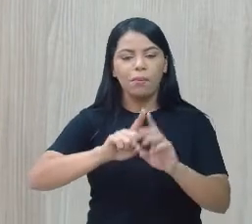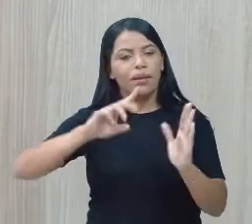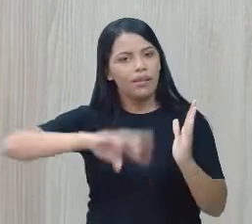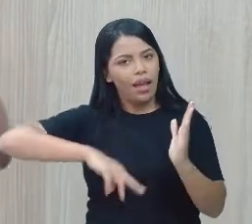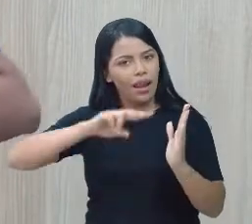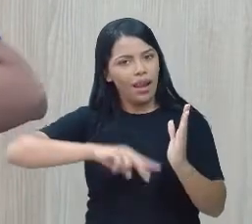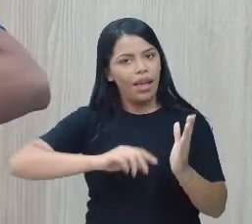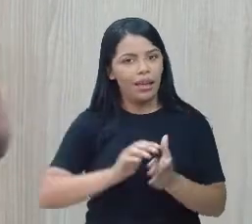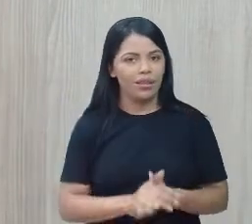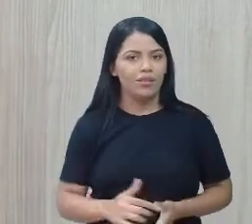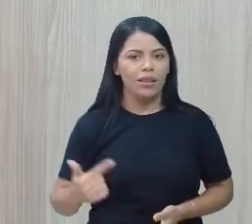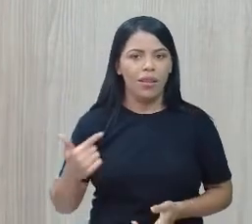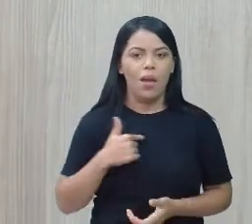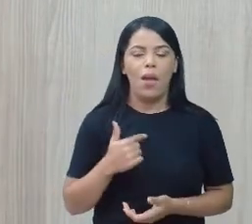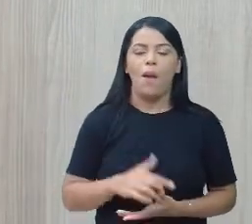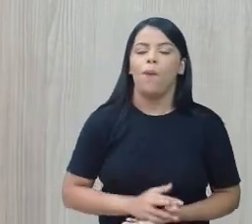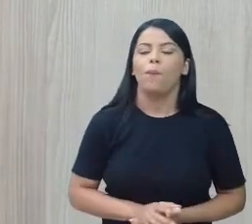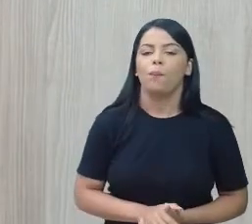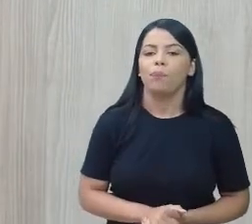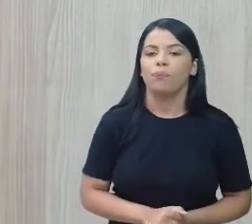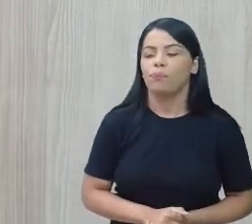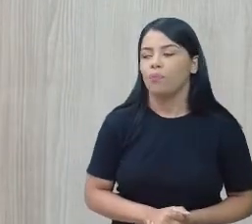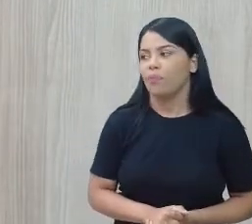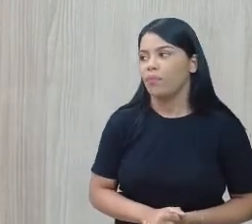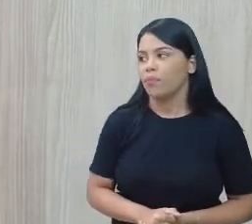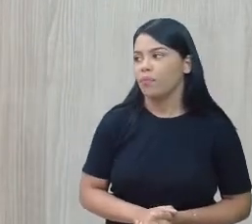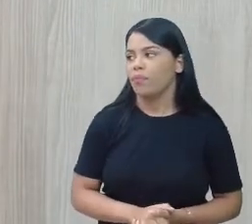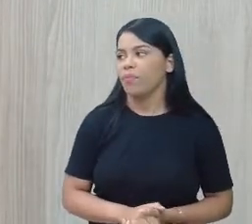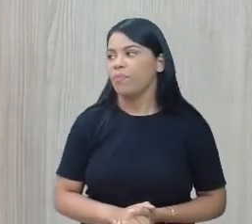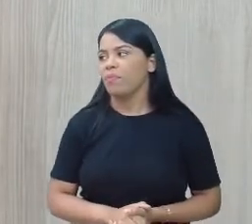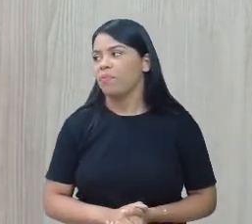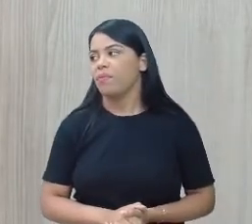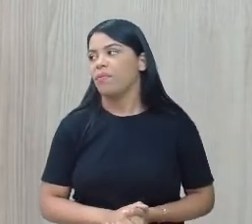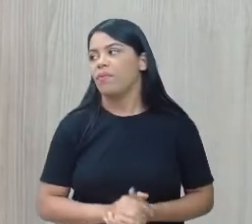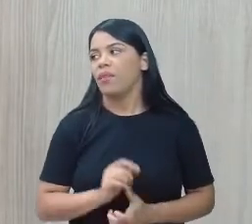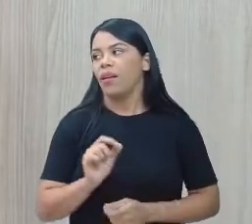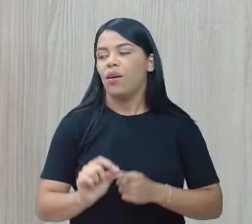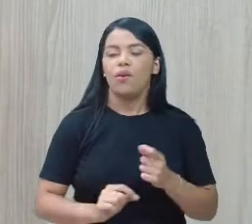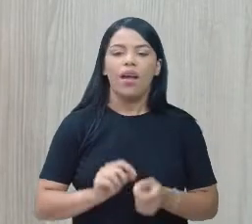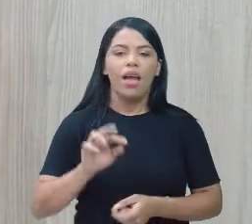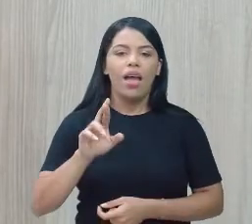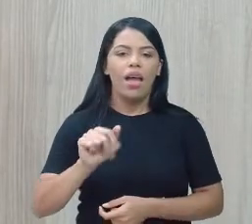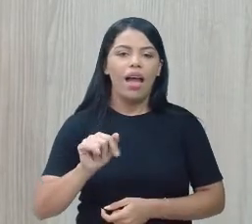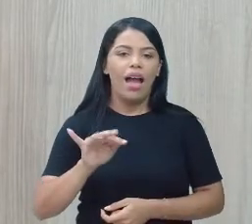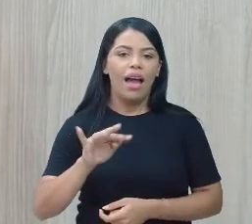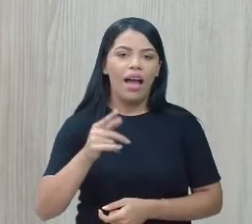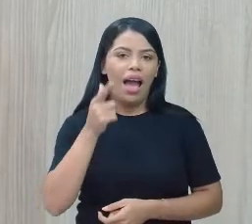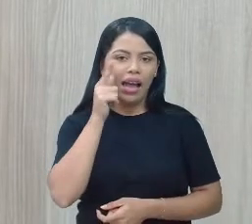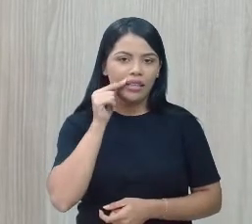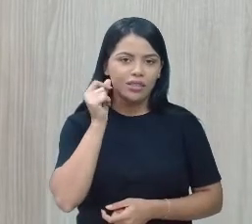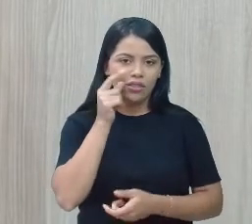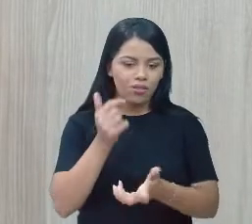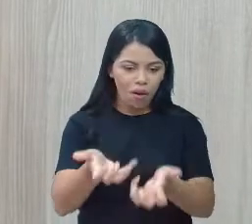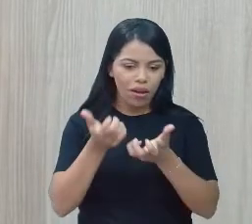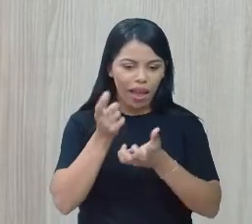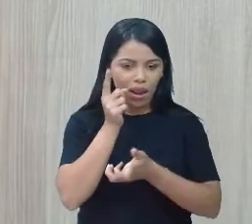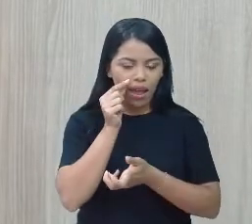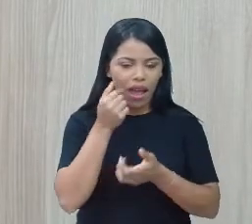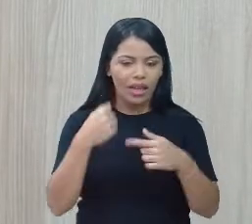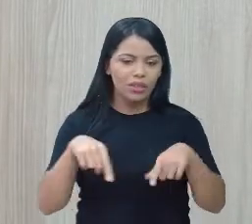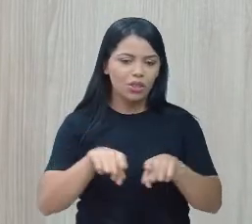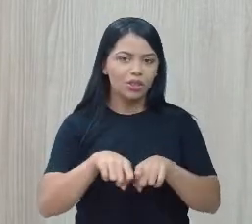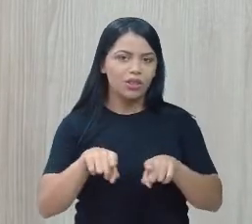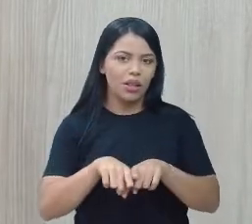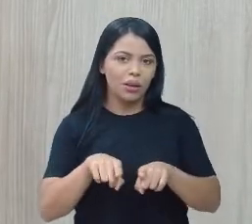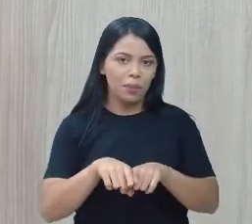Arrasaram. E eu pleiteio Sim. ratinhos para me vestirem todo dia. Por porque favor. eu também quero. Não pode ser só